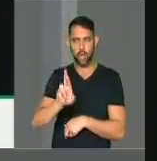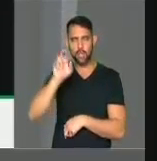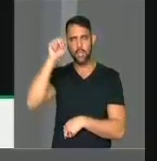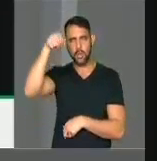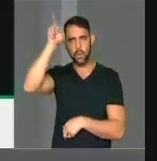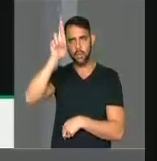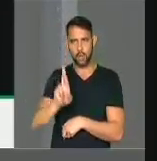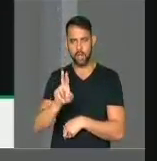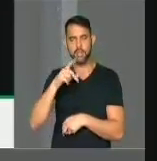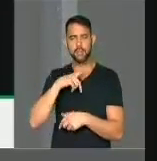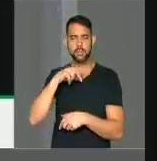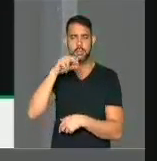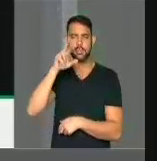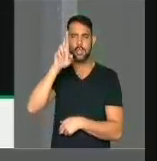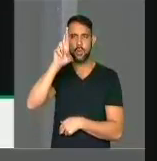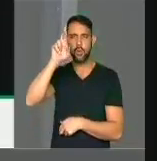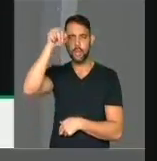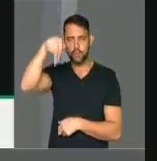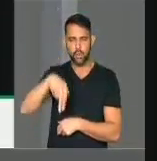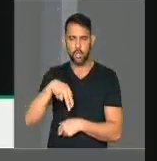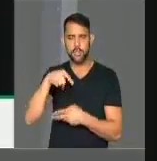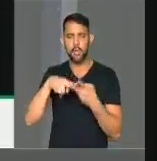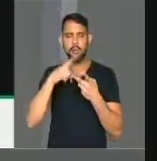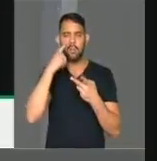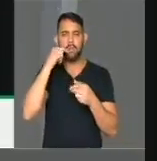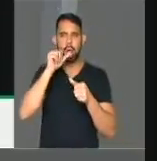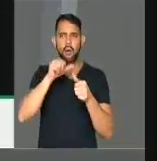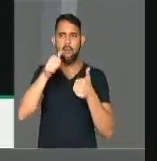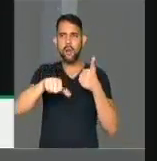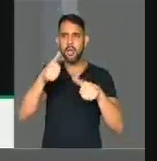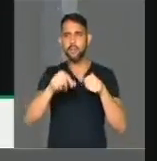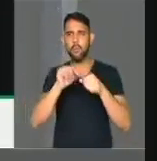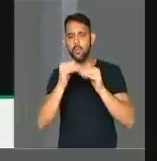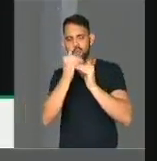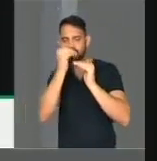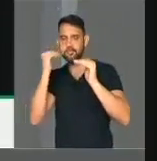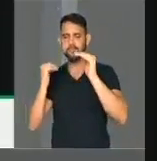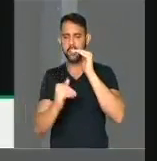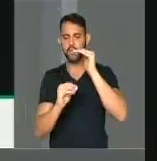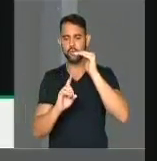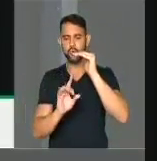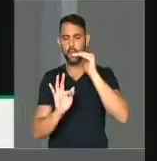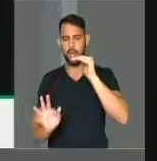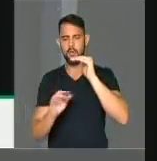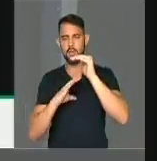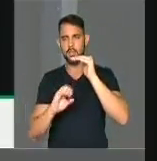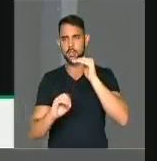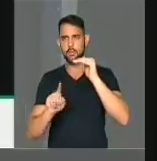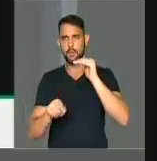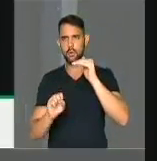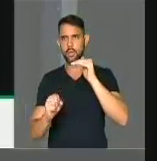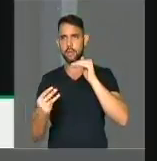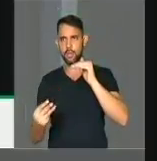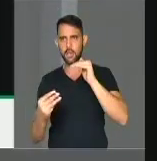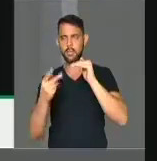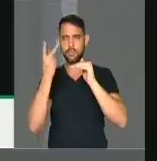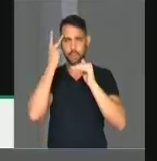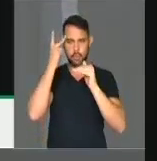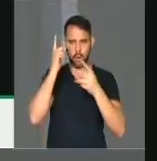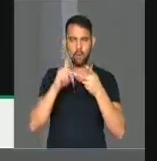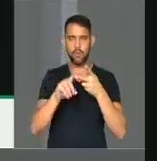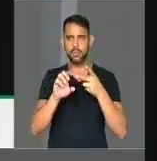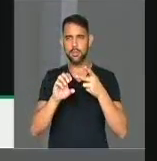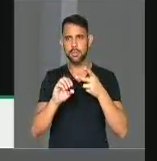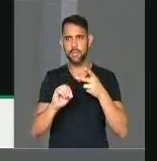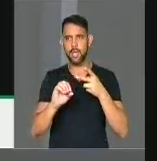Norte, com 0,71 na sua avaliação. Muito abaixo do Distrito Federal, que é 0,83,